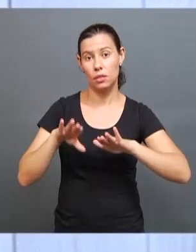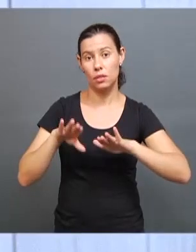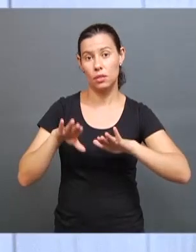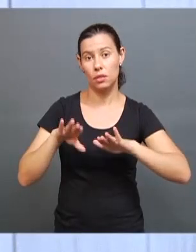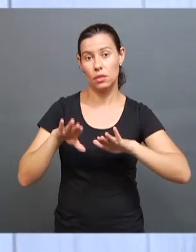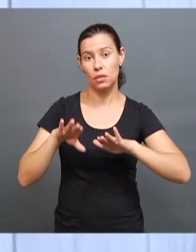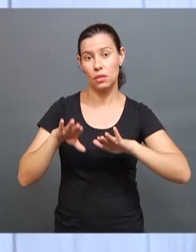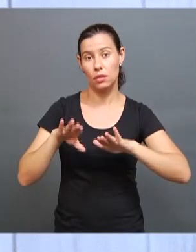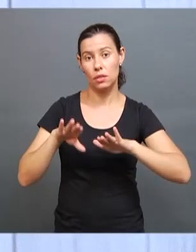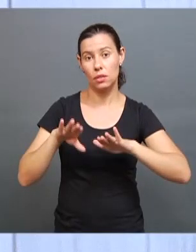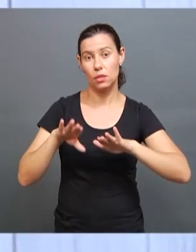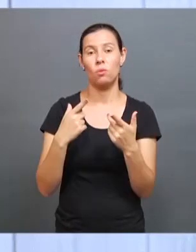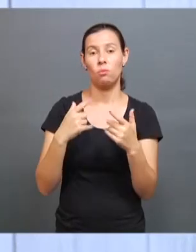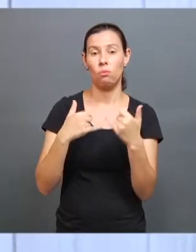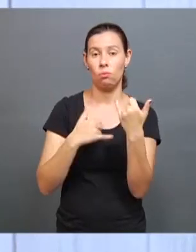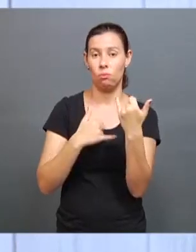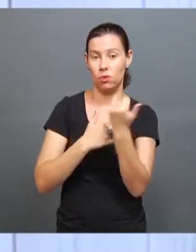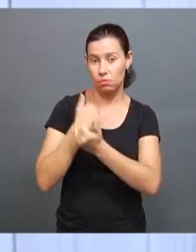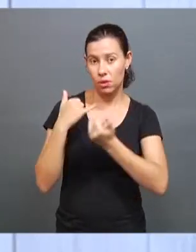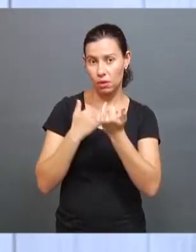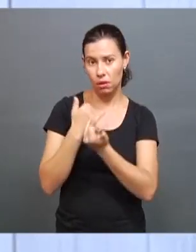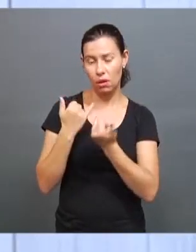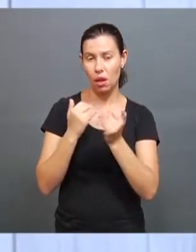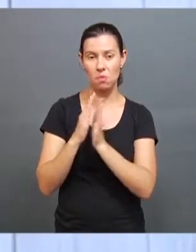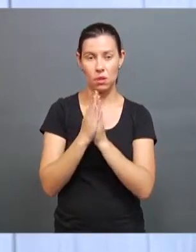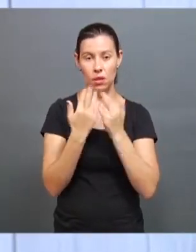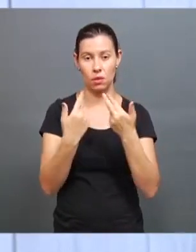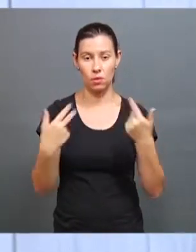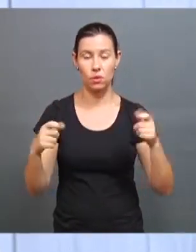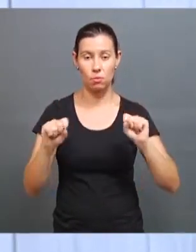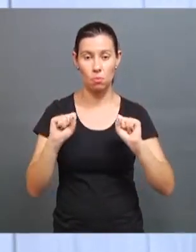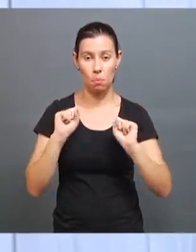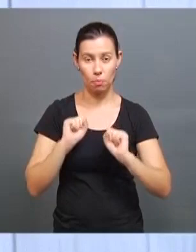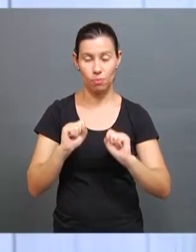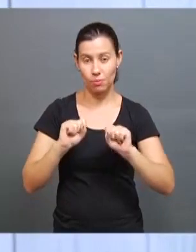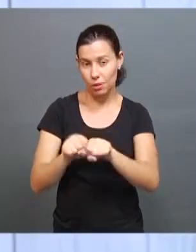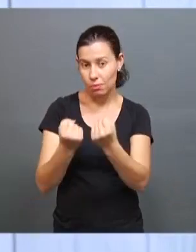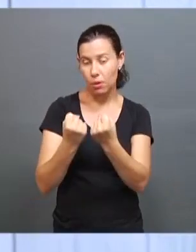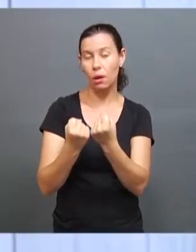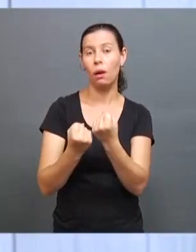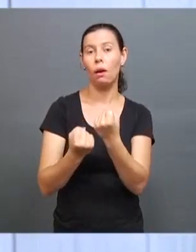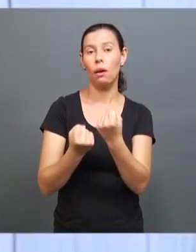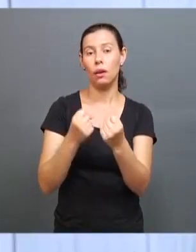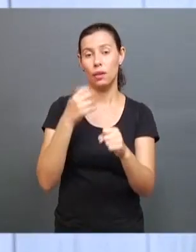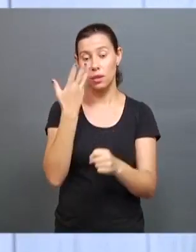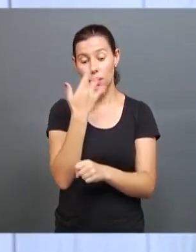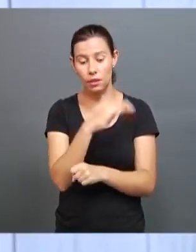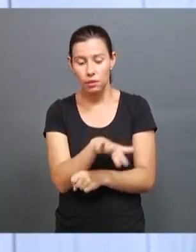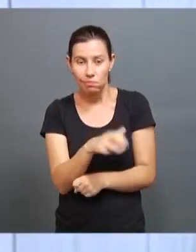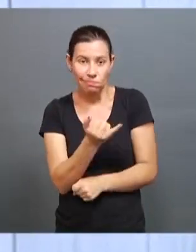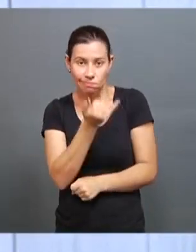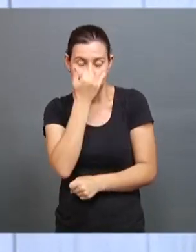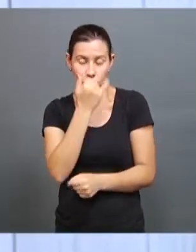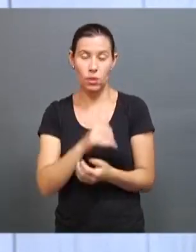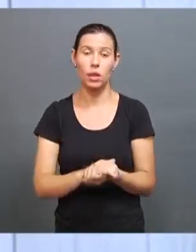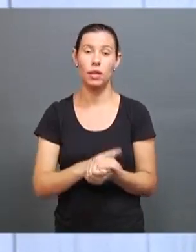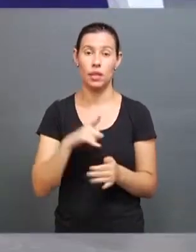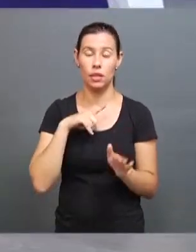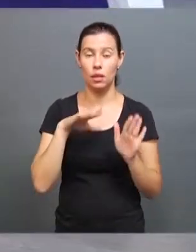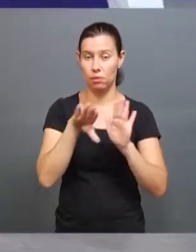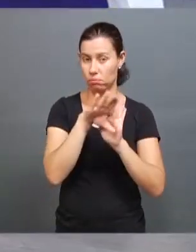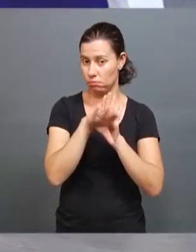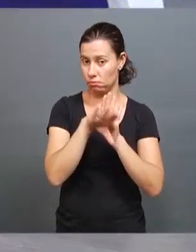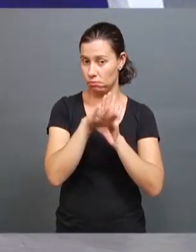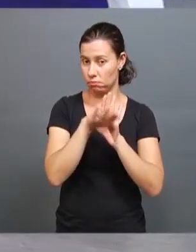maneira e aí prejudicar a saúde da criança. Então é importante, e existe sim essas regras que determinam, tá? Precisam,